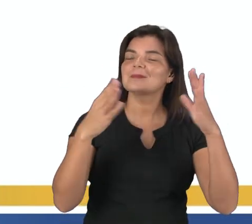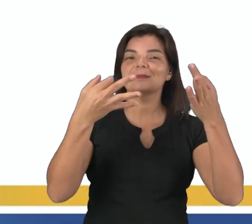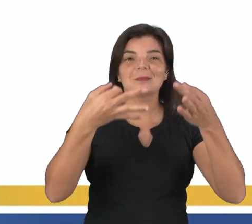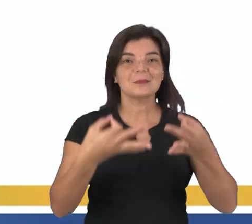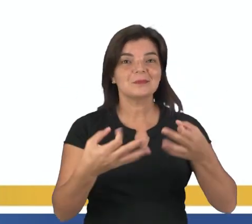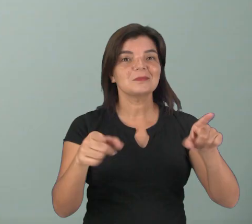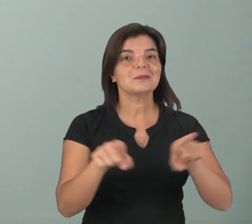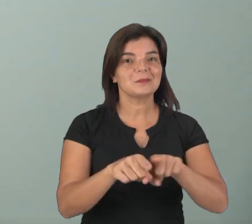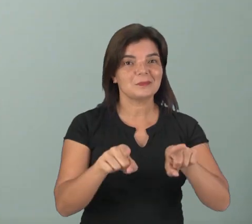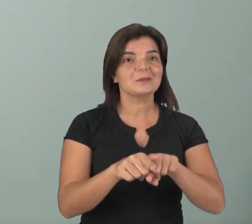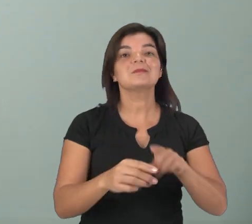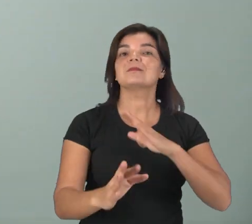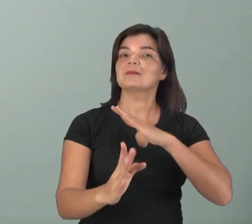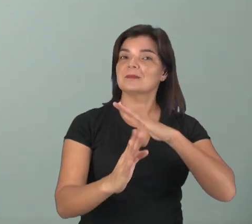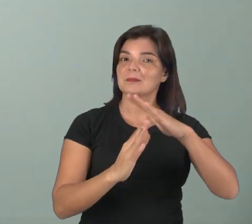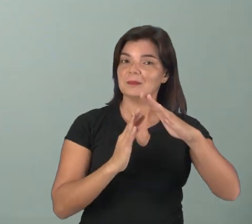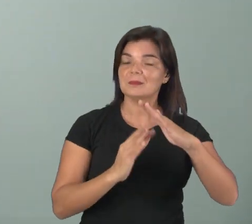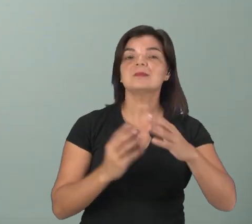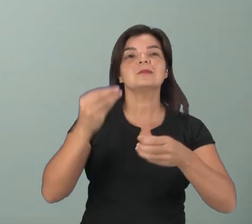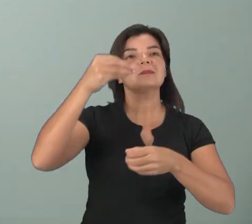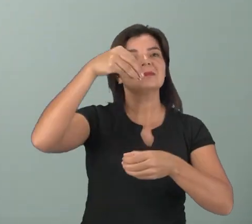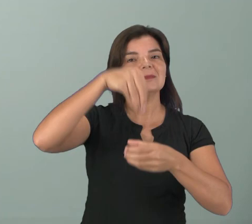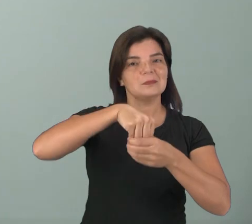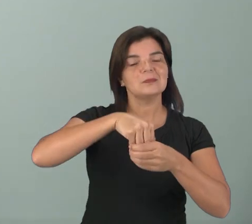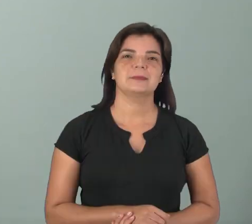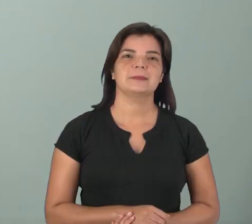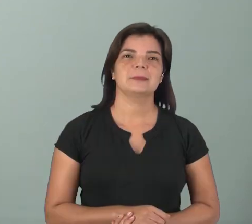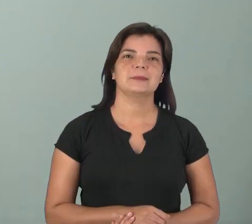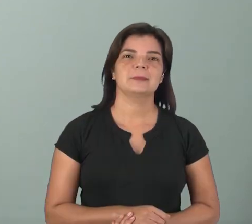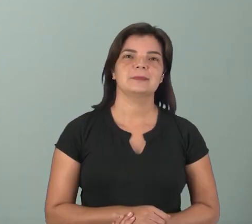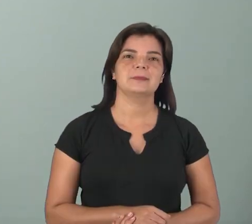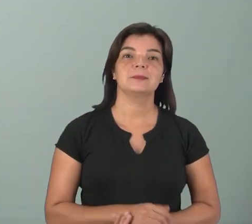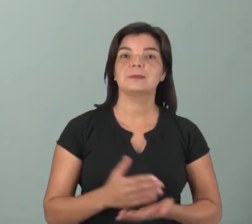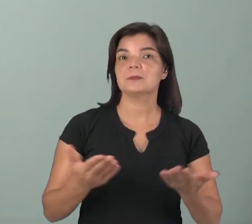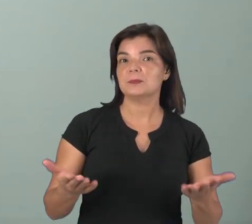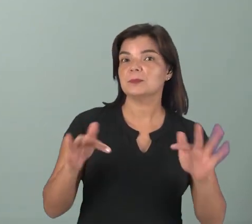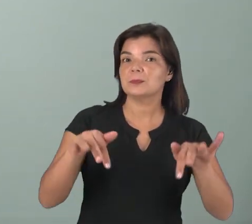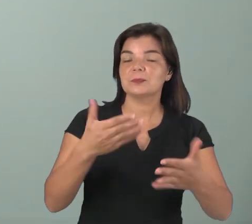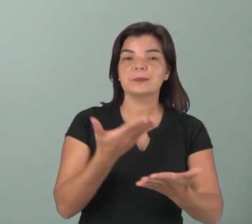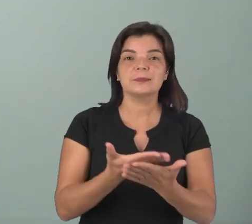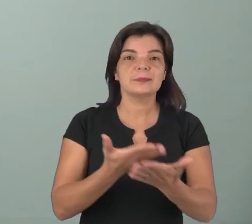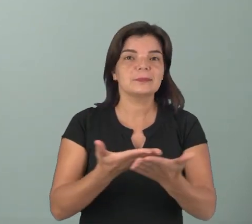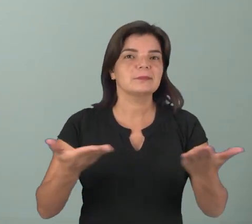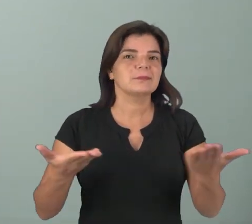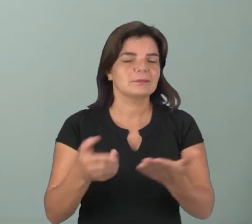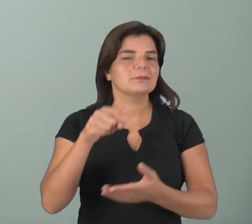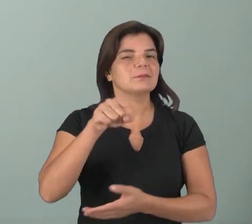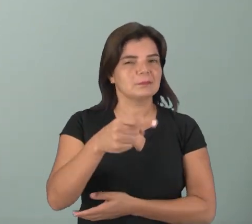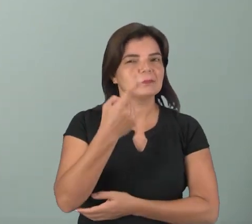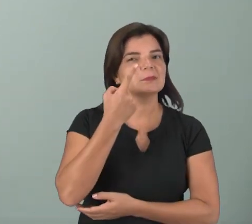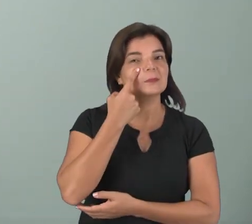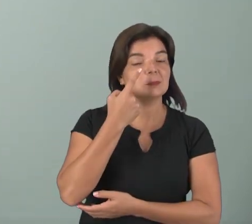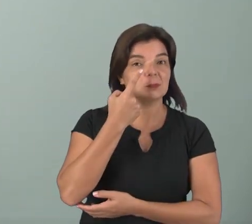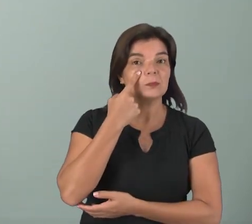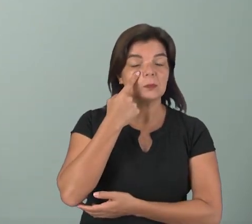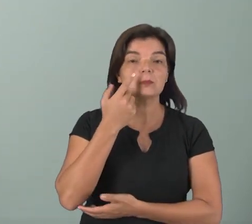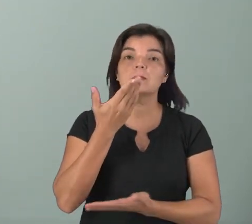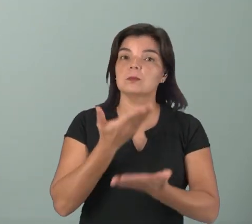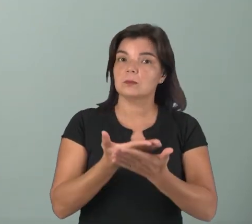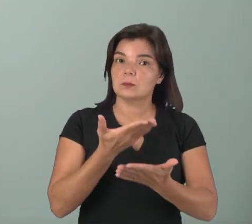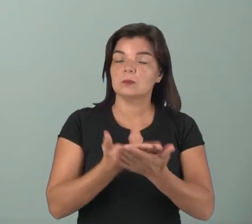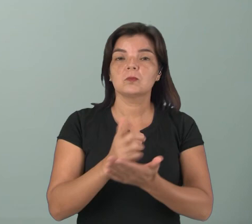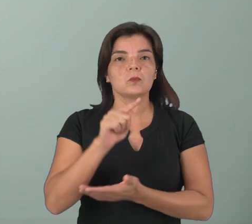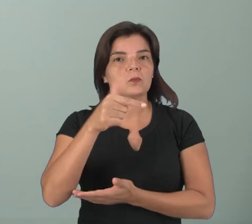certo! São as migrações internas. Com isso, encerramos nossa aula de hoje. Se você quiser acessá-la ou